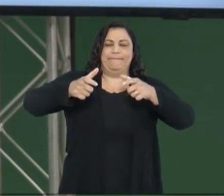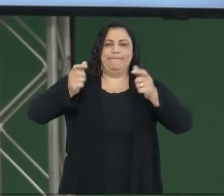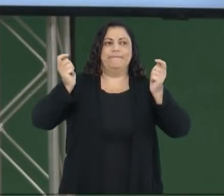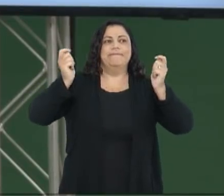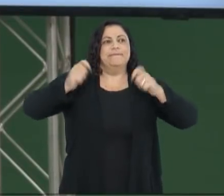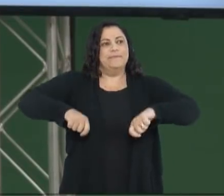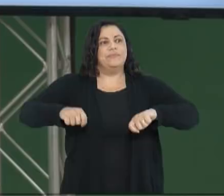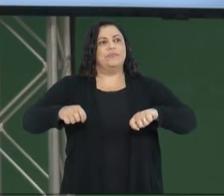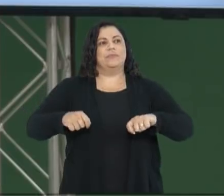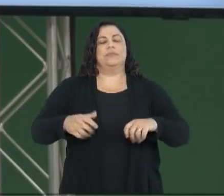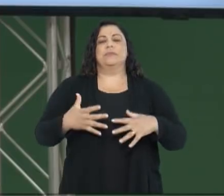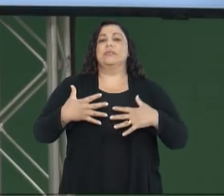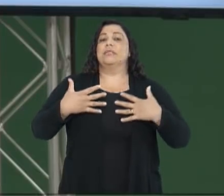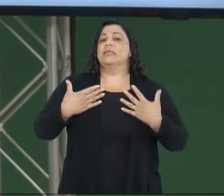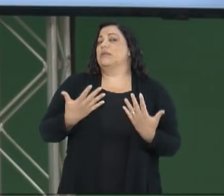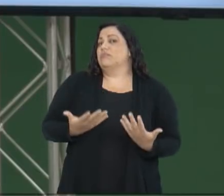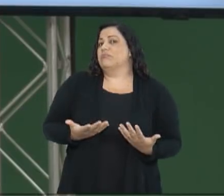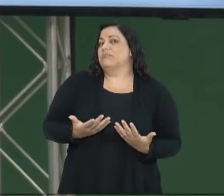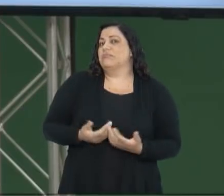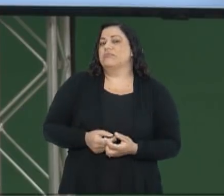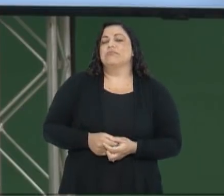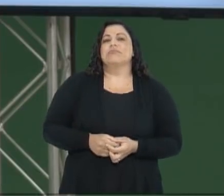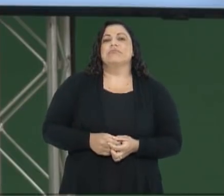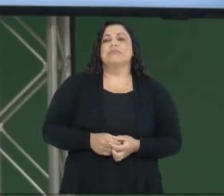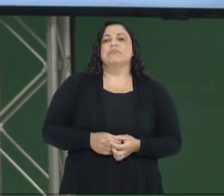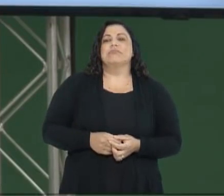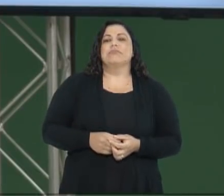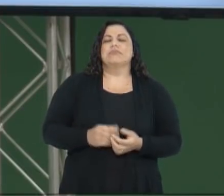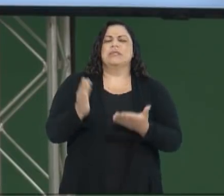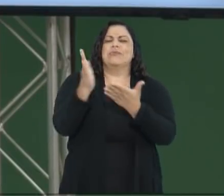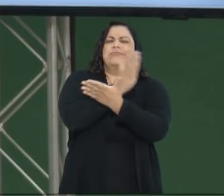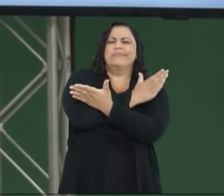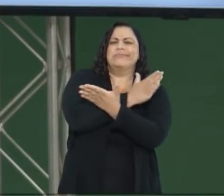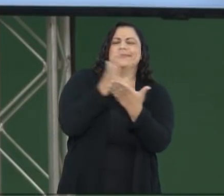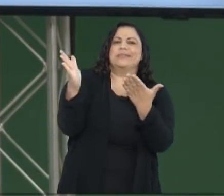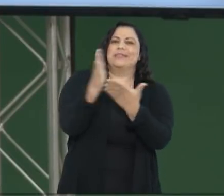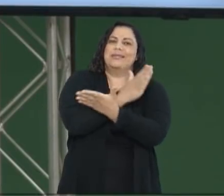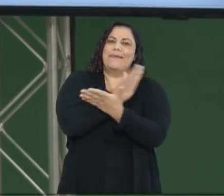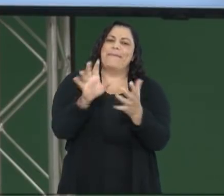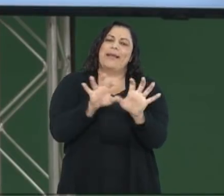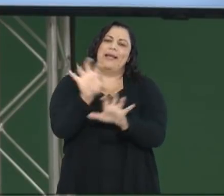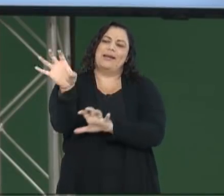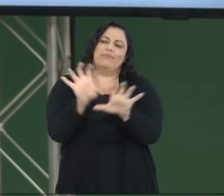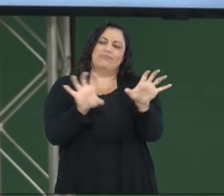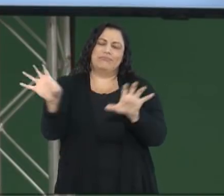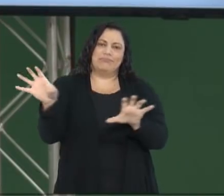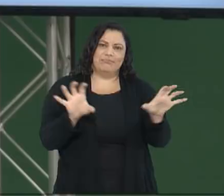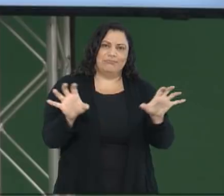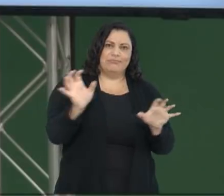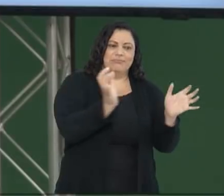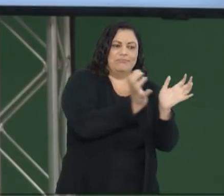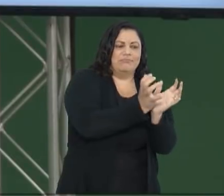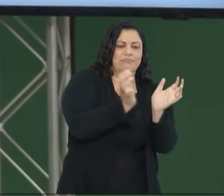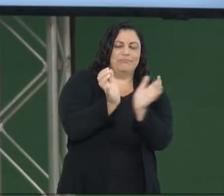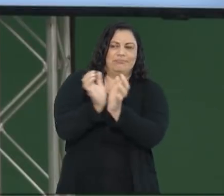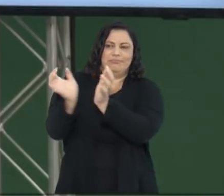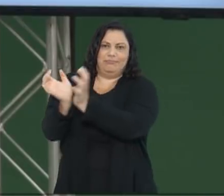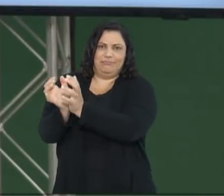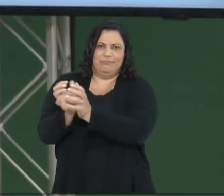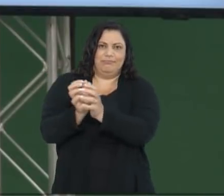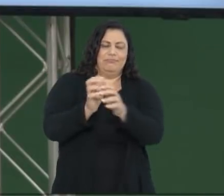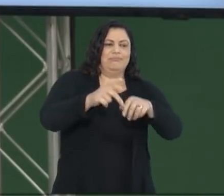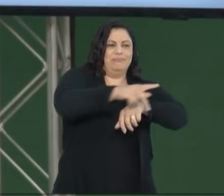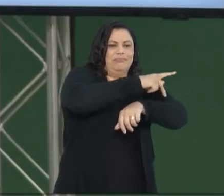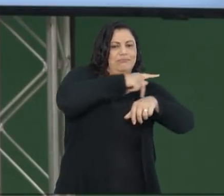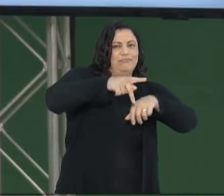ali acabam acontecendo processos separatistas, né? Esses países acabam se separando, um